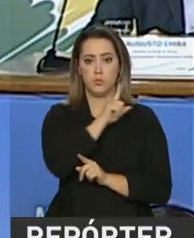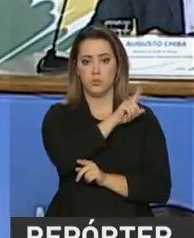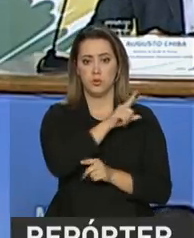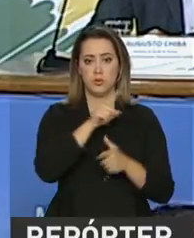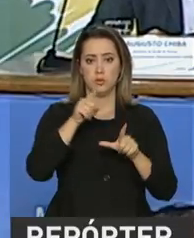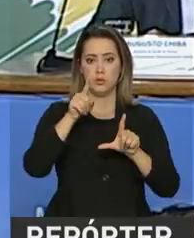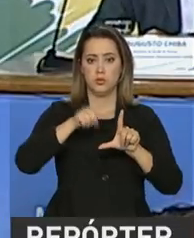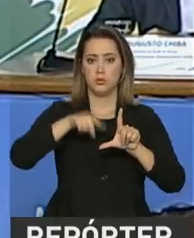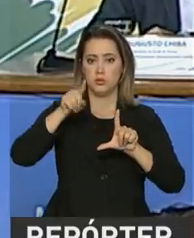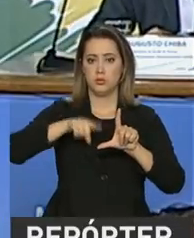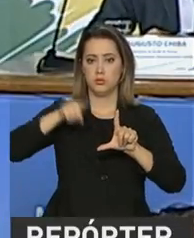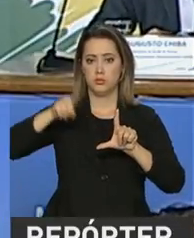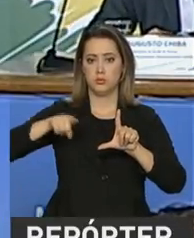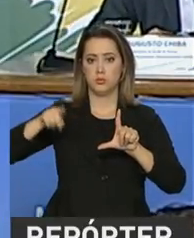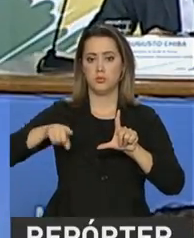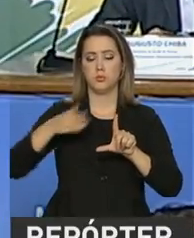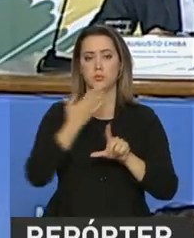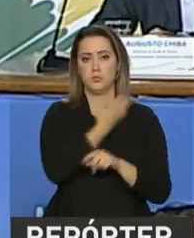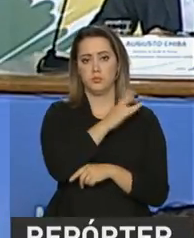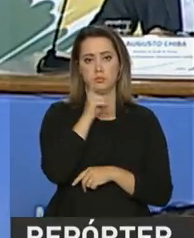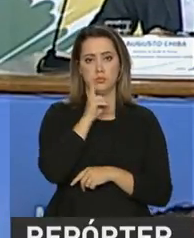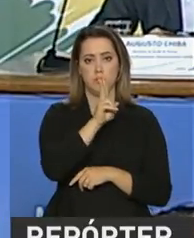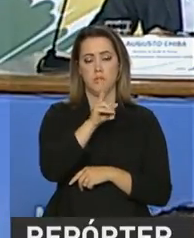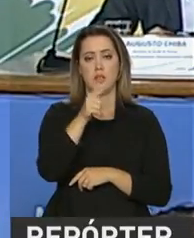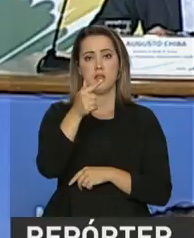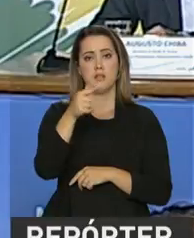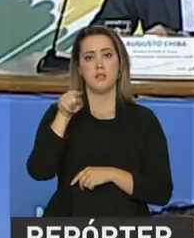7.4 bissign do quark